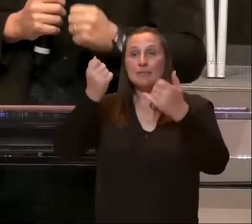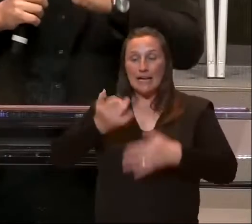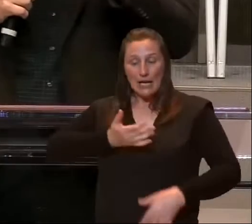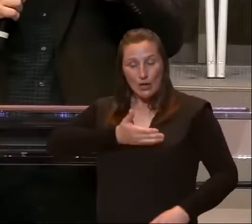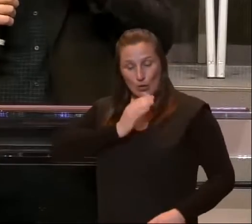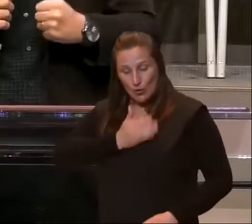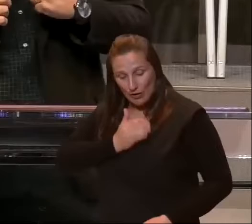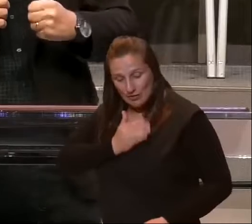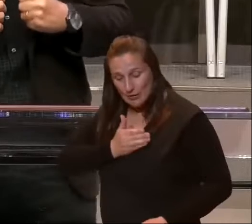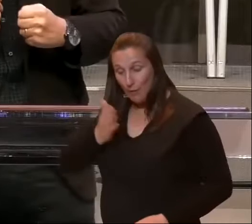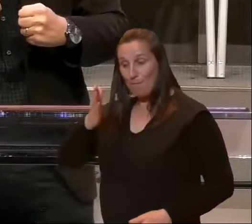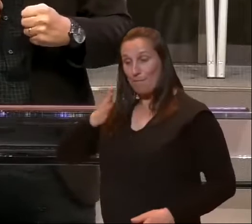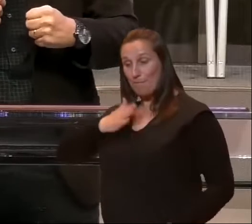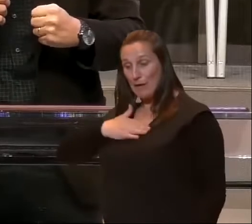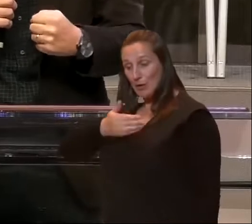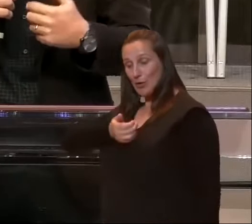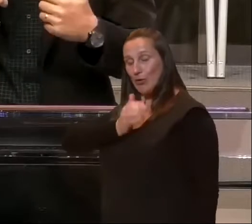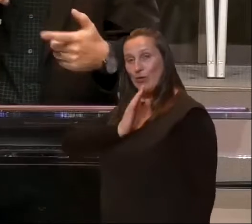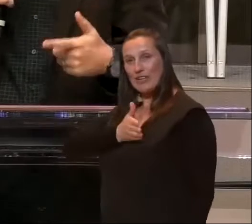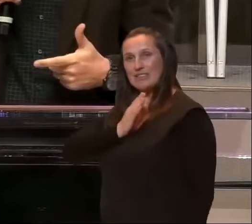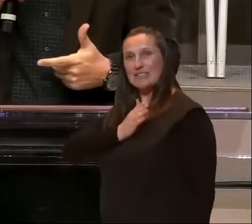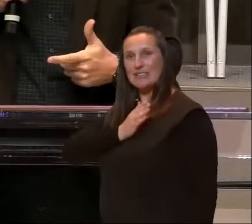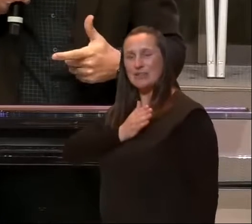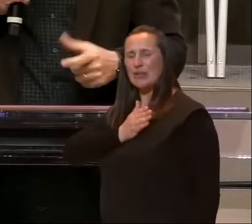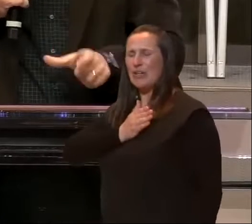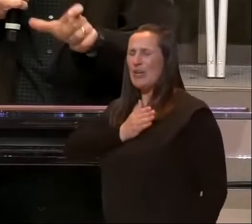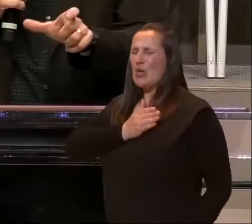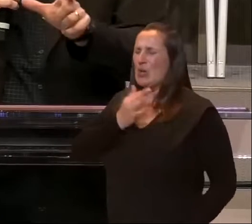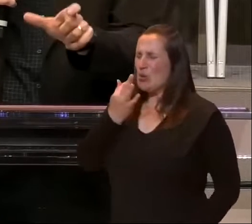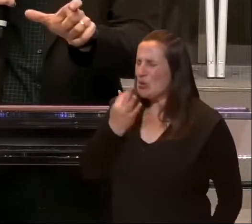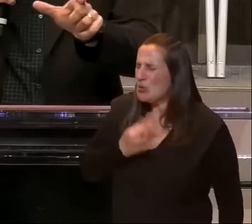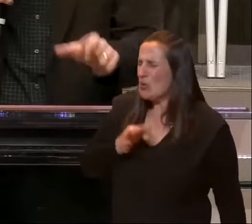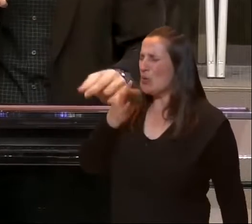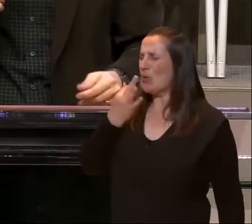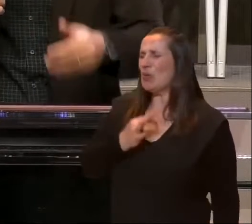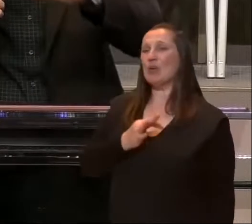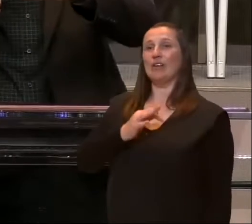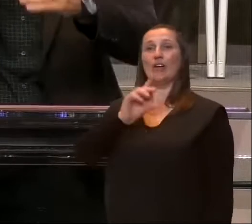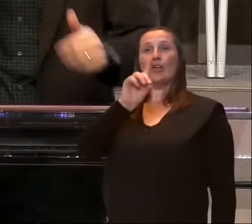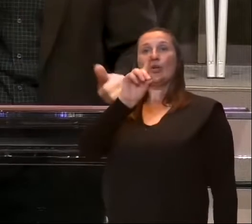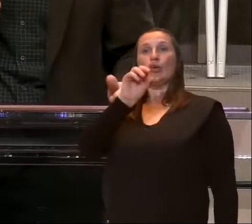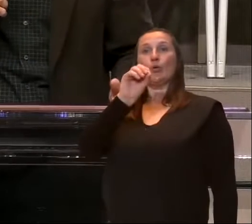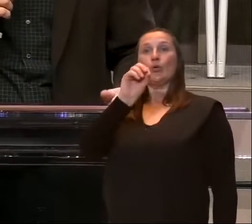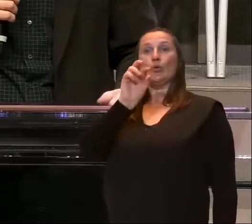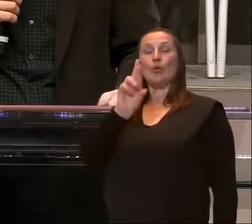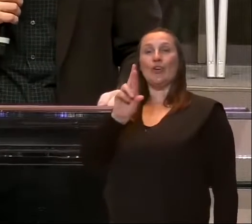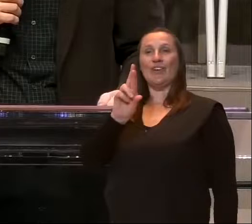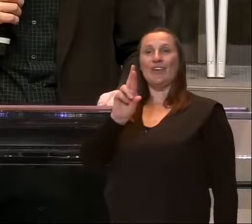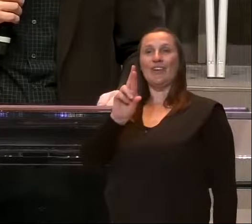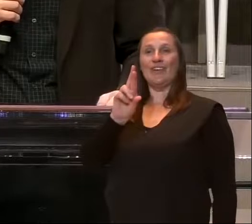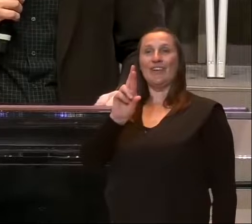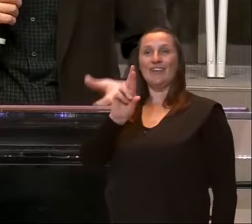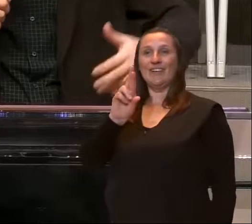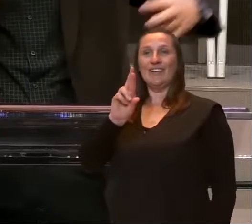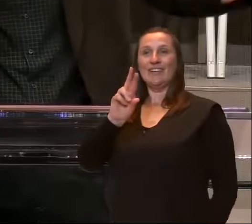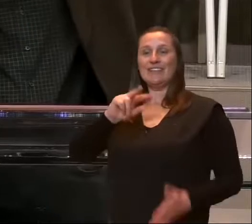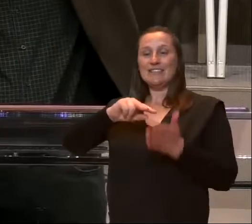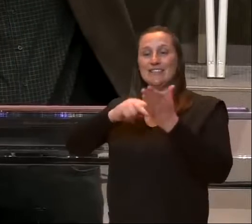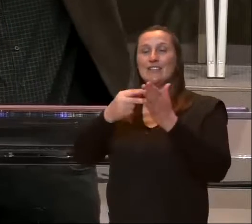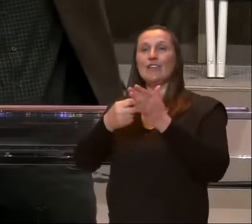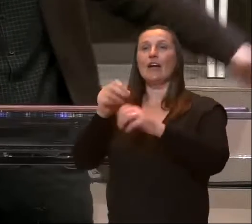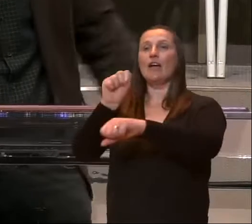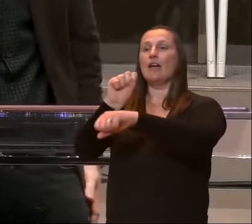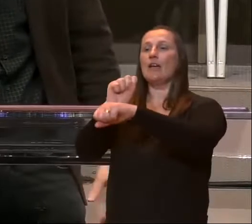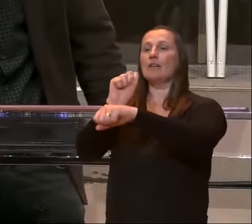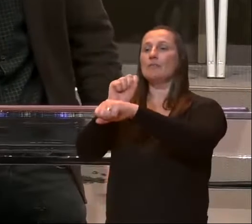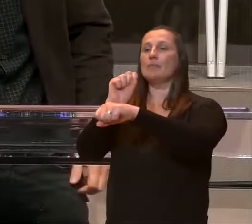eu me contorço em dores. A palavra dores aqui é espera. As paredes